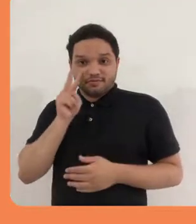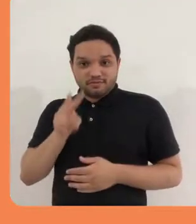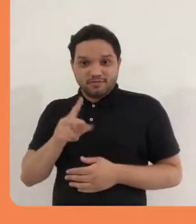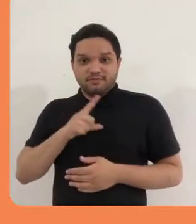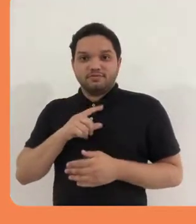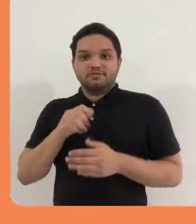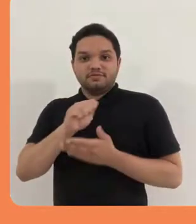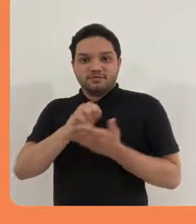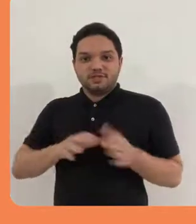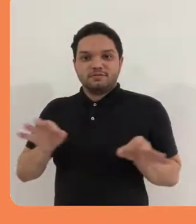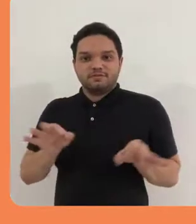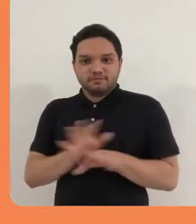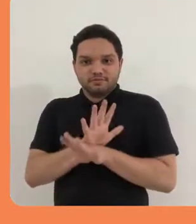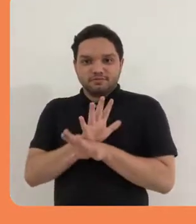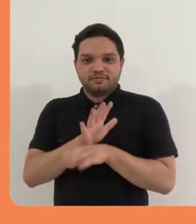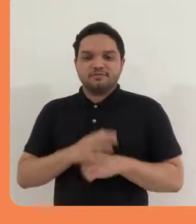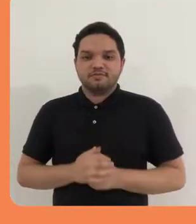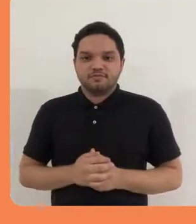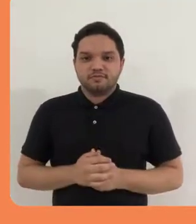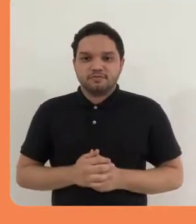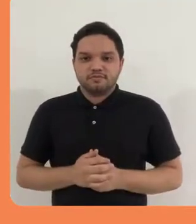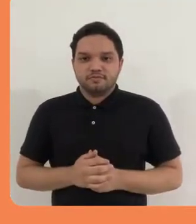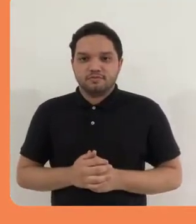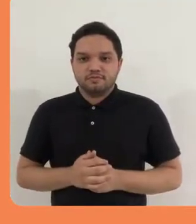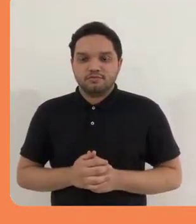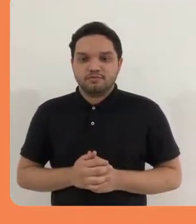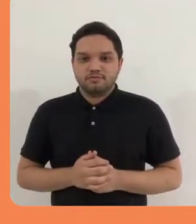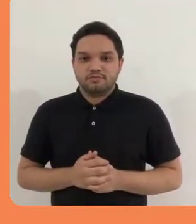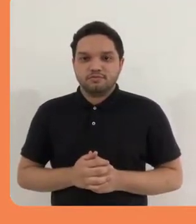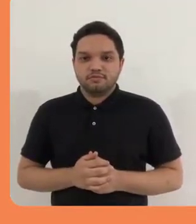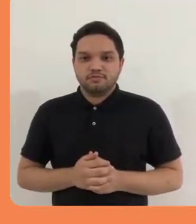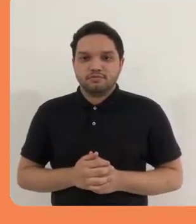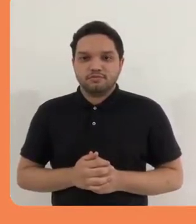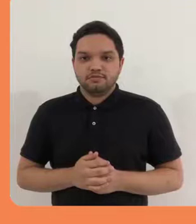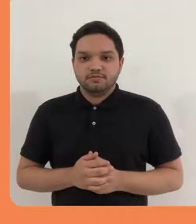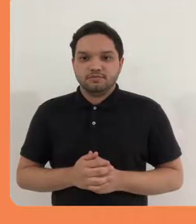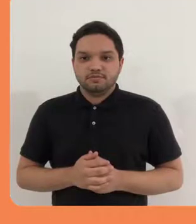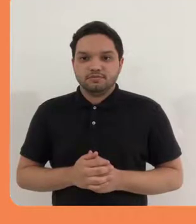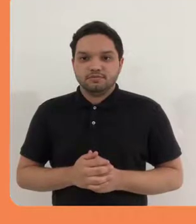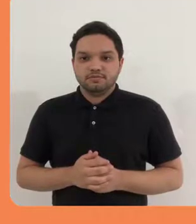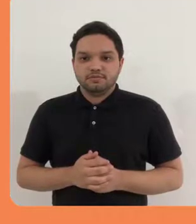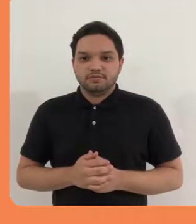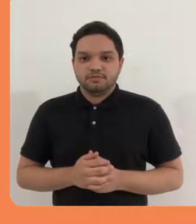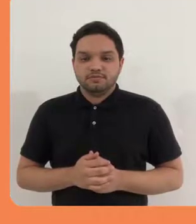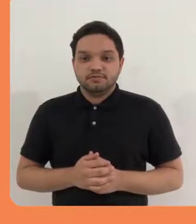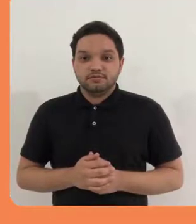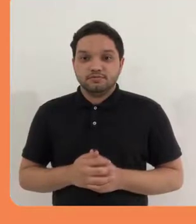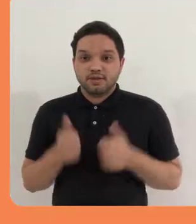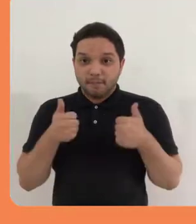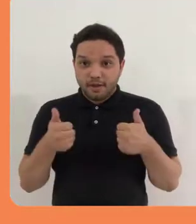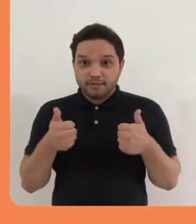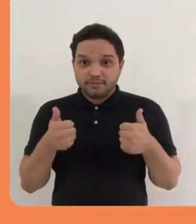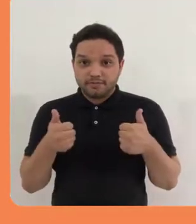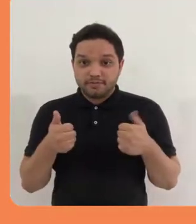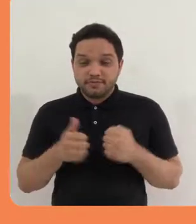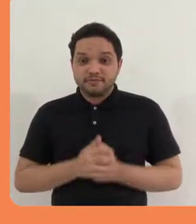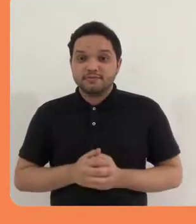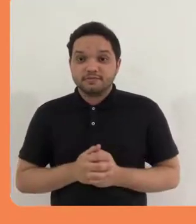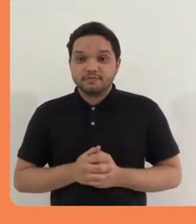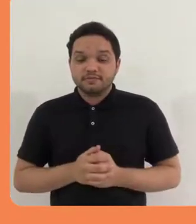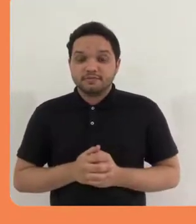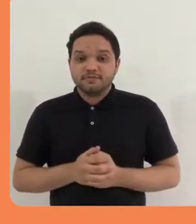Vocês podem usar isso como uma forma de gamificação também, né? Para que o seu aluno acompanhe as atividades que